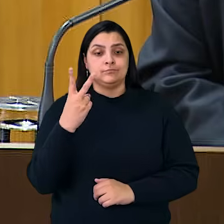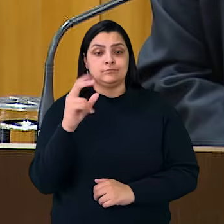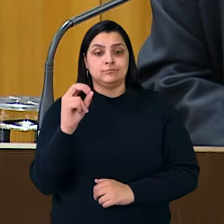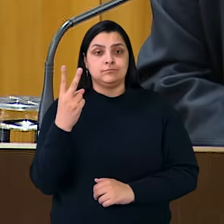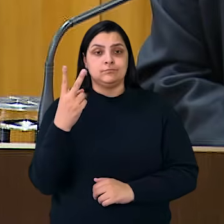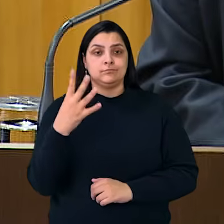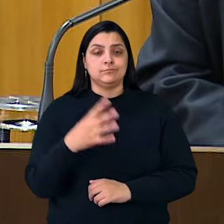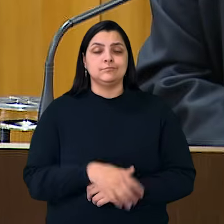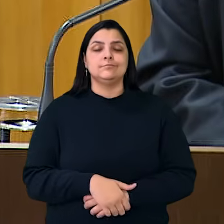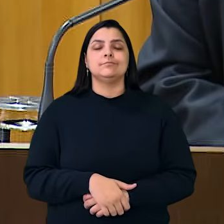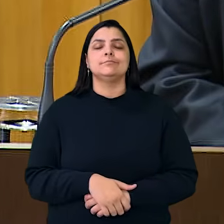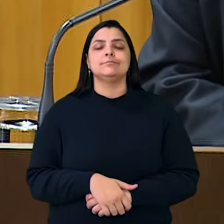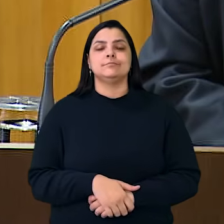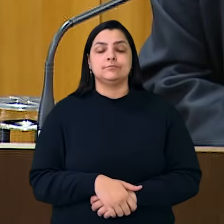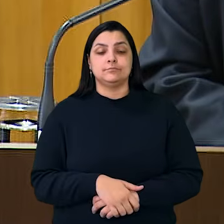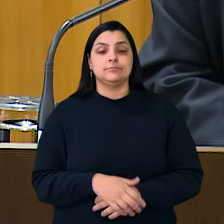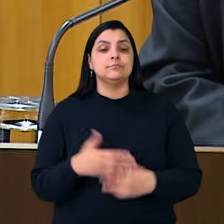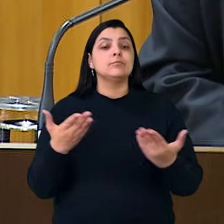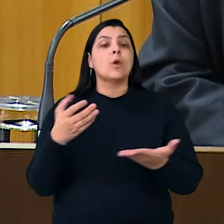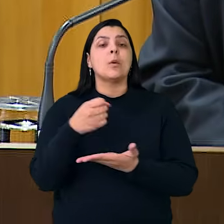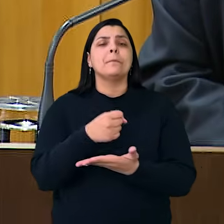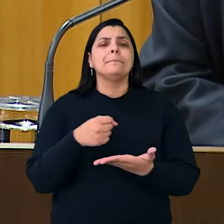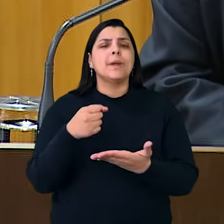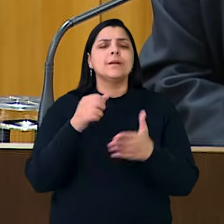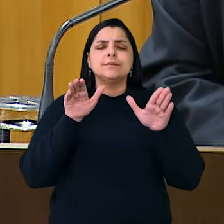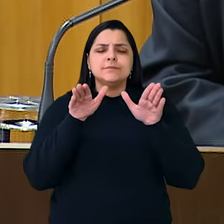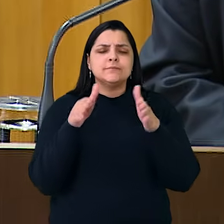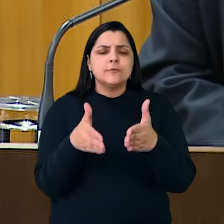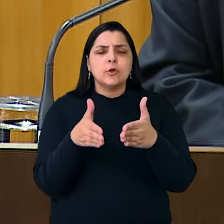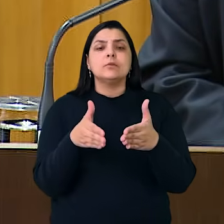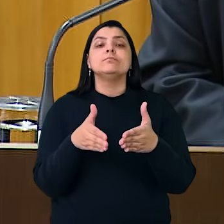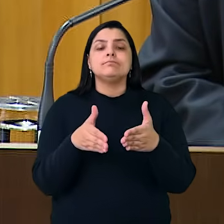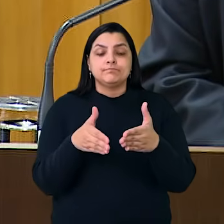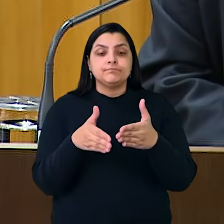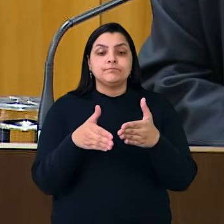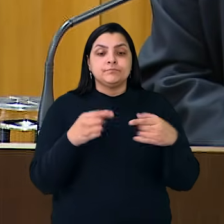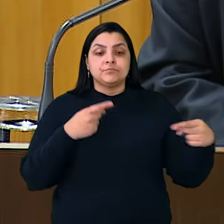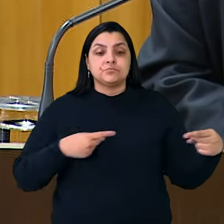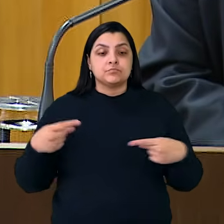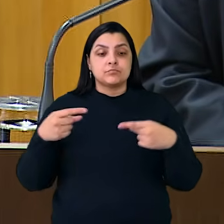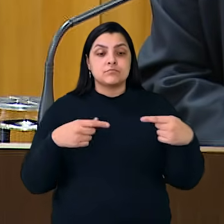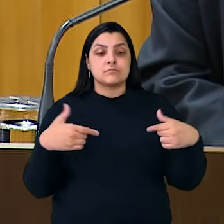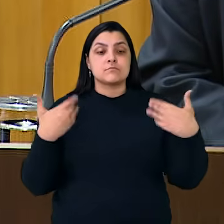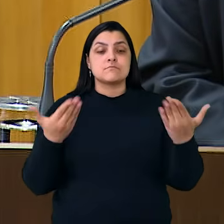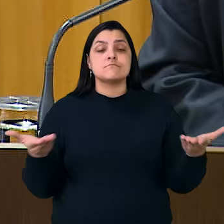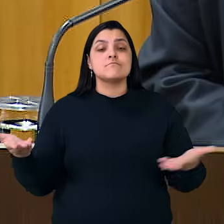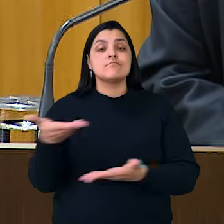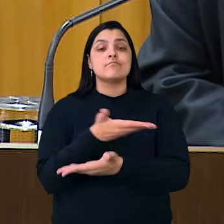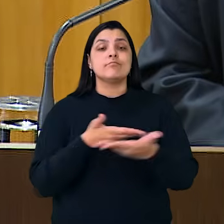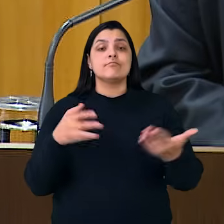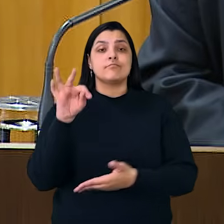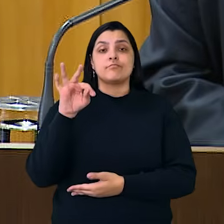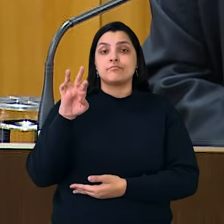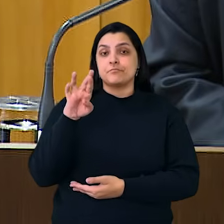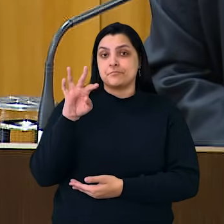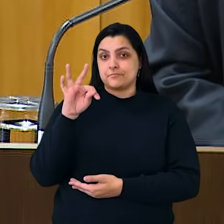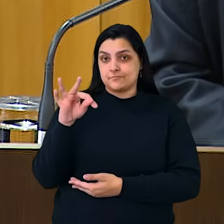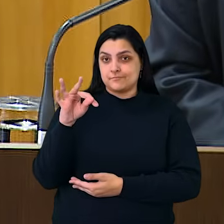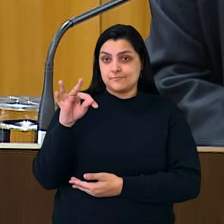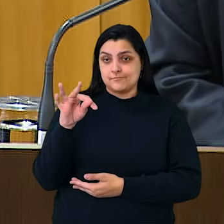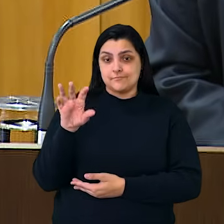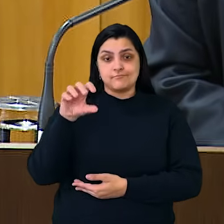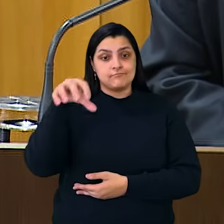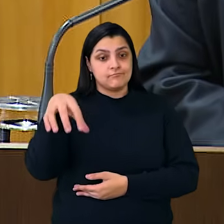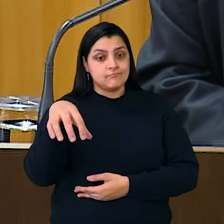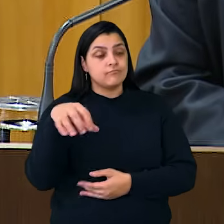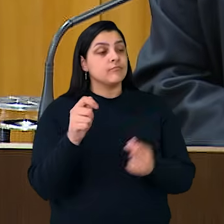14.824 de 2024. Tem como eixo específico discutir as inter-relações com os tribunais regionais do